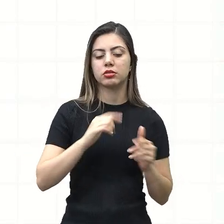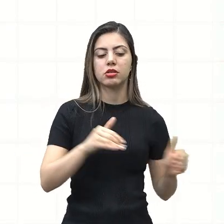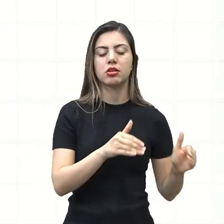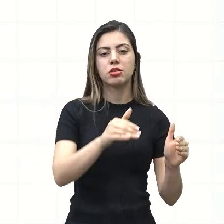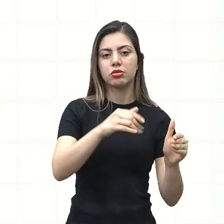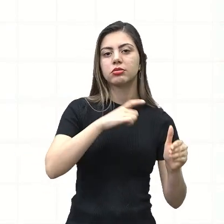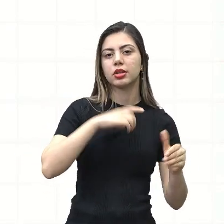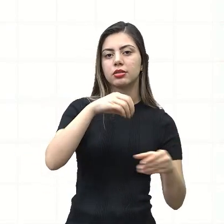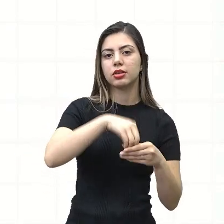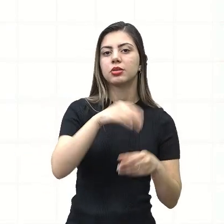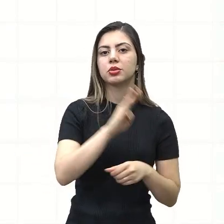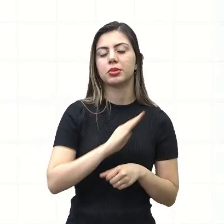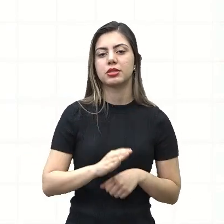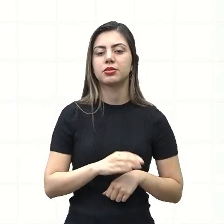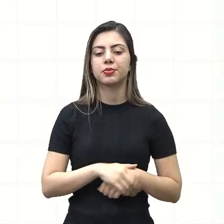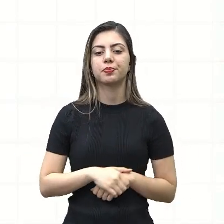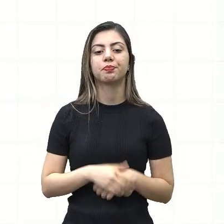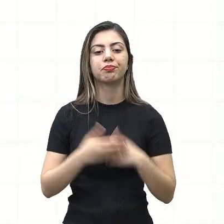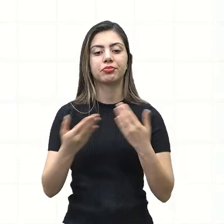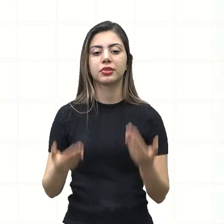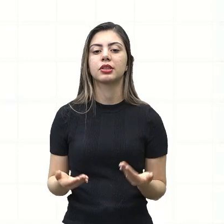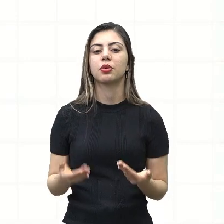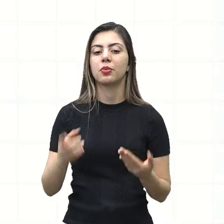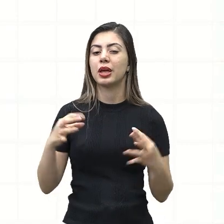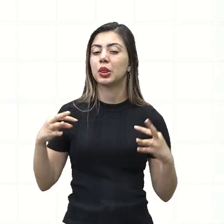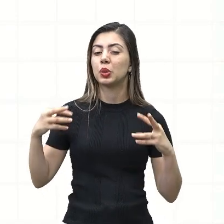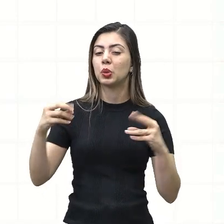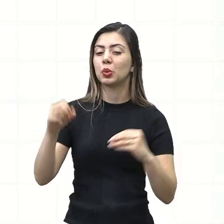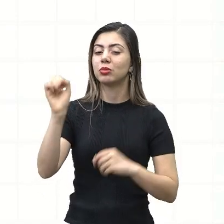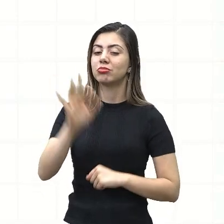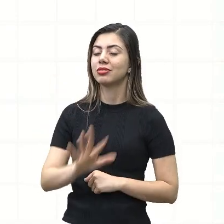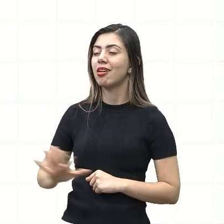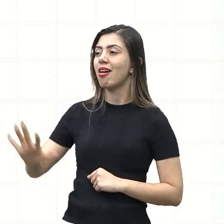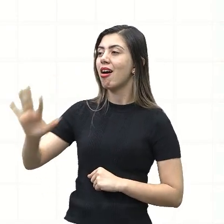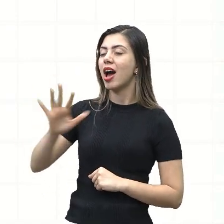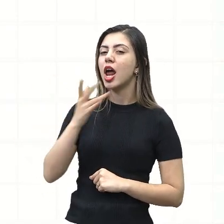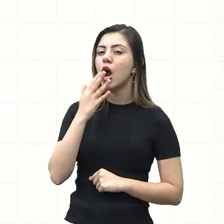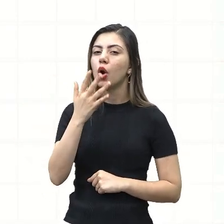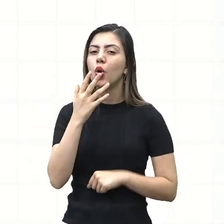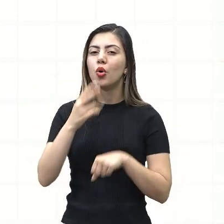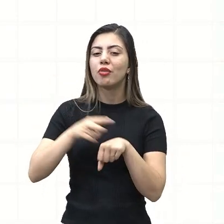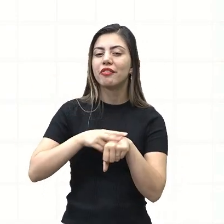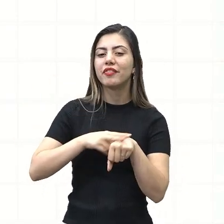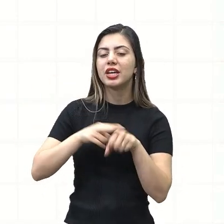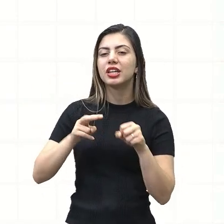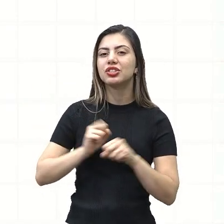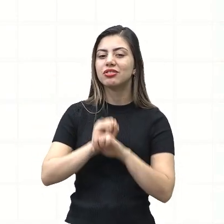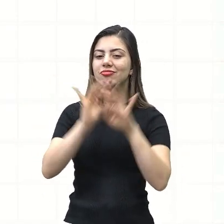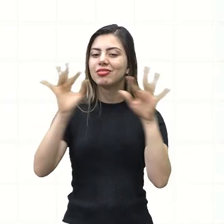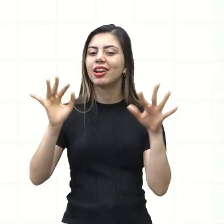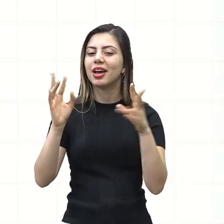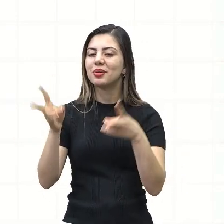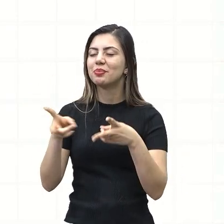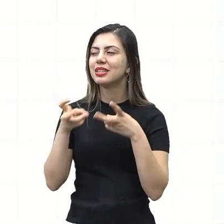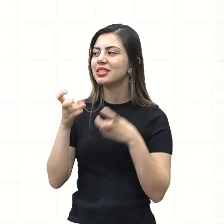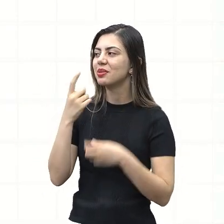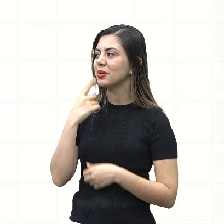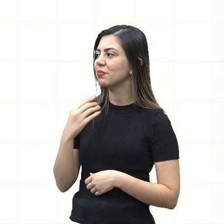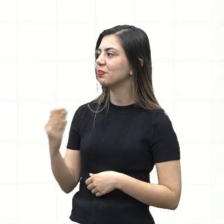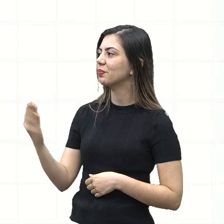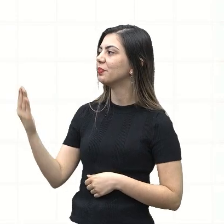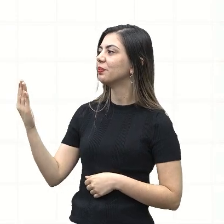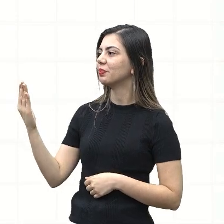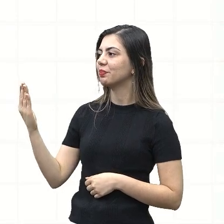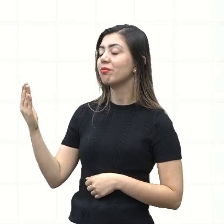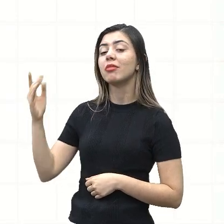né? A gente está falando aqui de toda essa área que está aparecendo em verde claro na tela de vocês. Tudo isso aqui